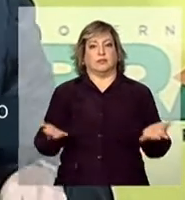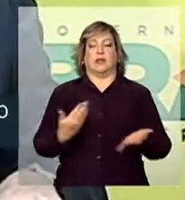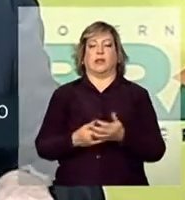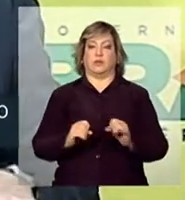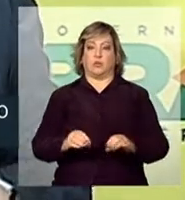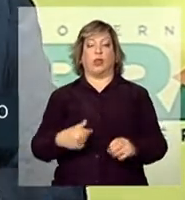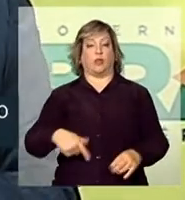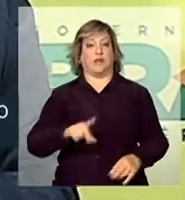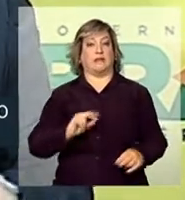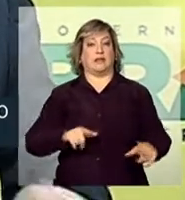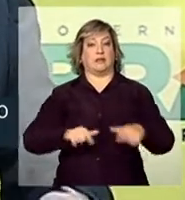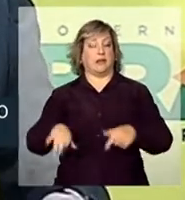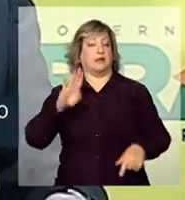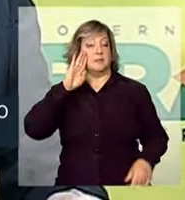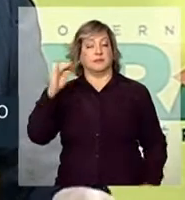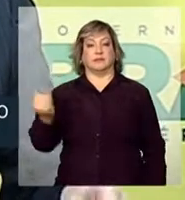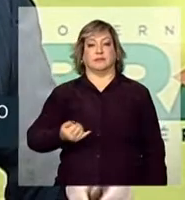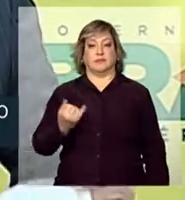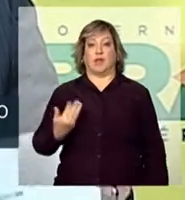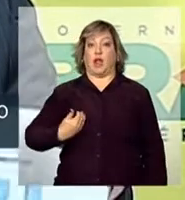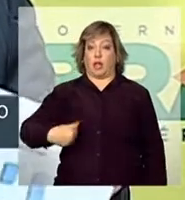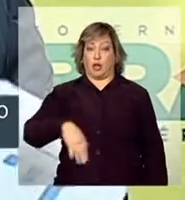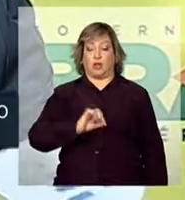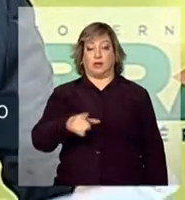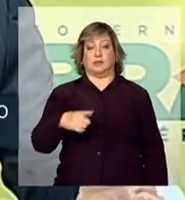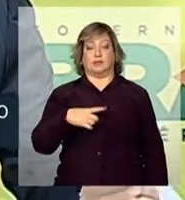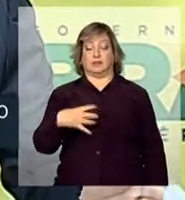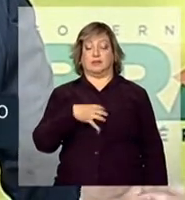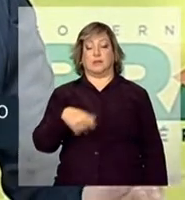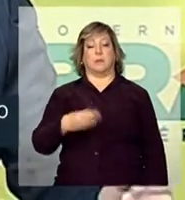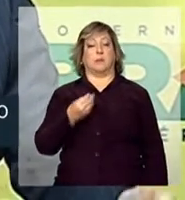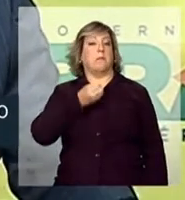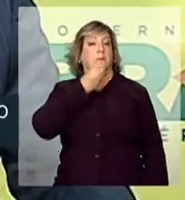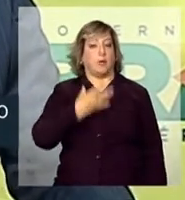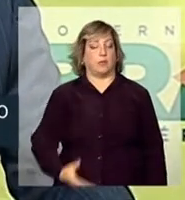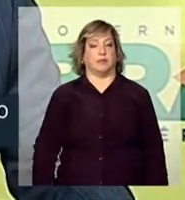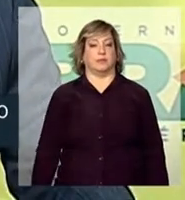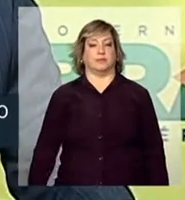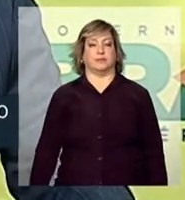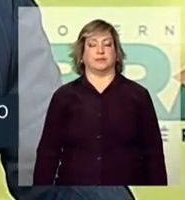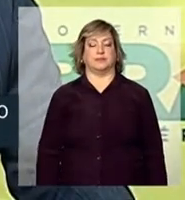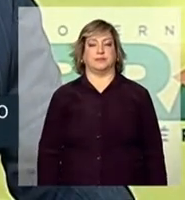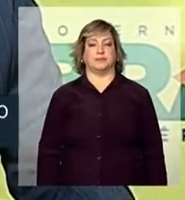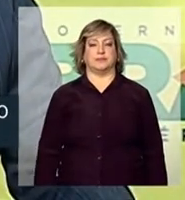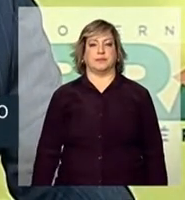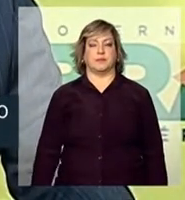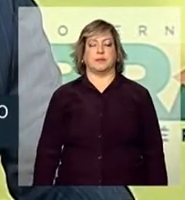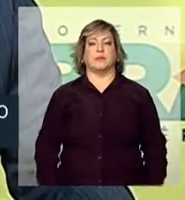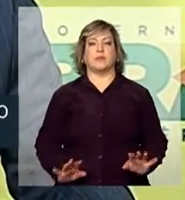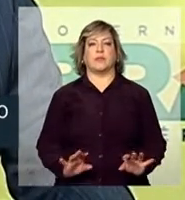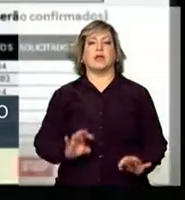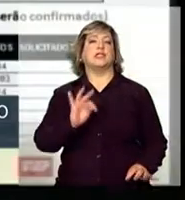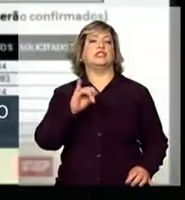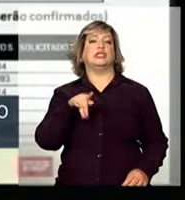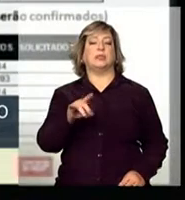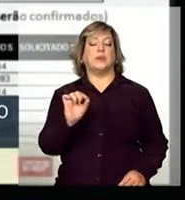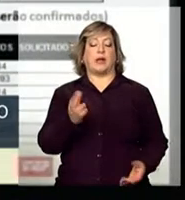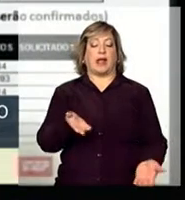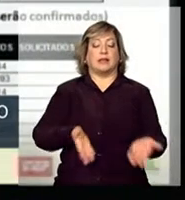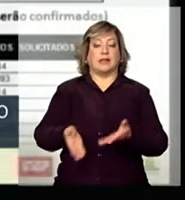trabalhar isso como a grande prioridade para nós é o indicador muito positivo em pó tipo de atendimento